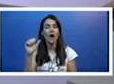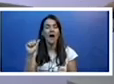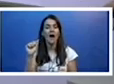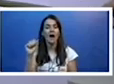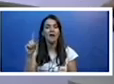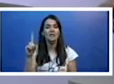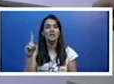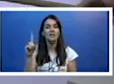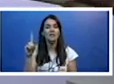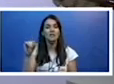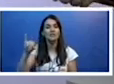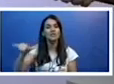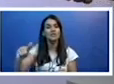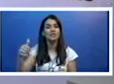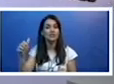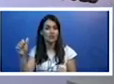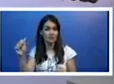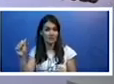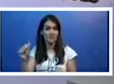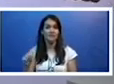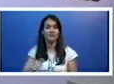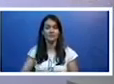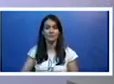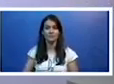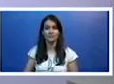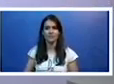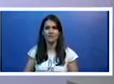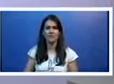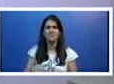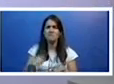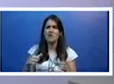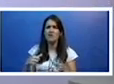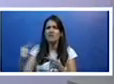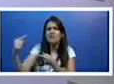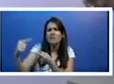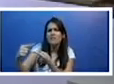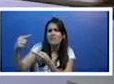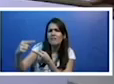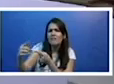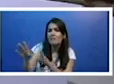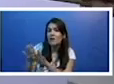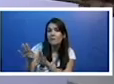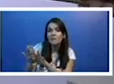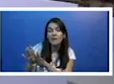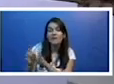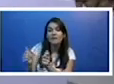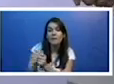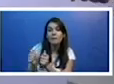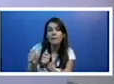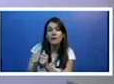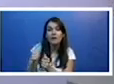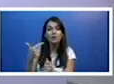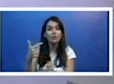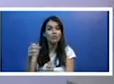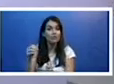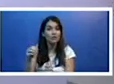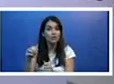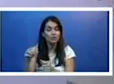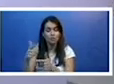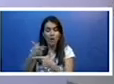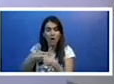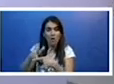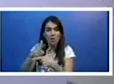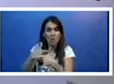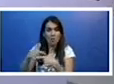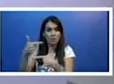adjacente. Mas esse aqui também está encostado, não está? Não está encostado no ângulo de 20, só que ele é